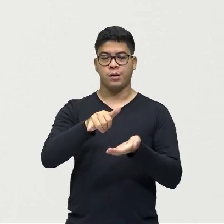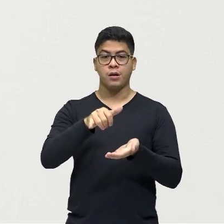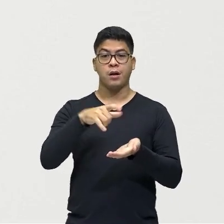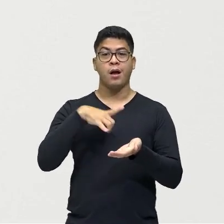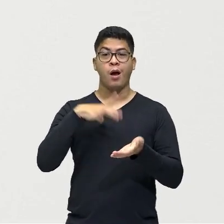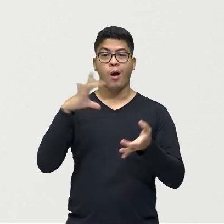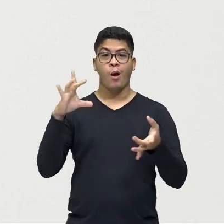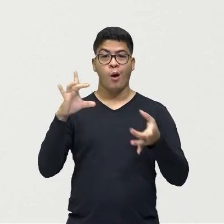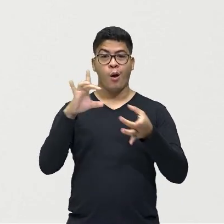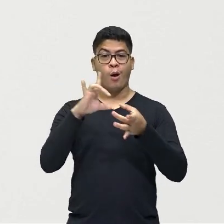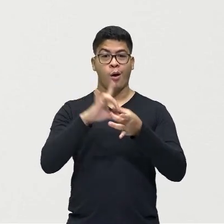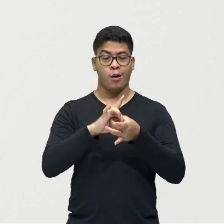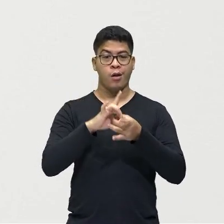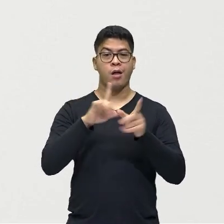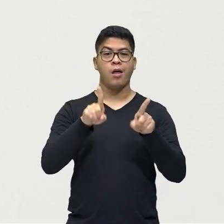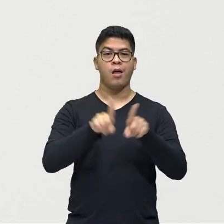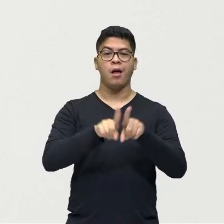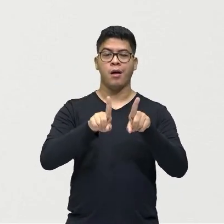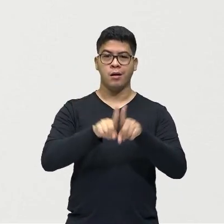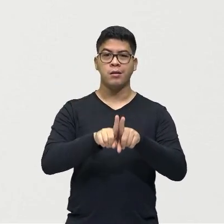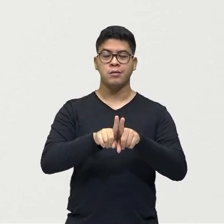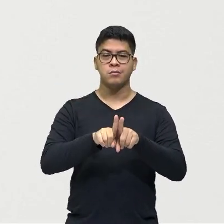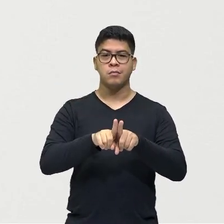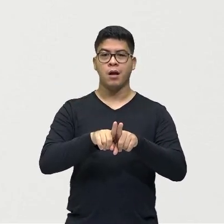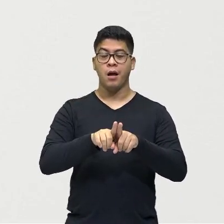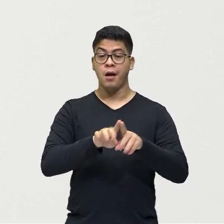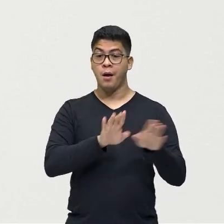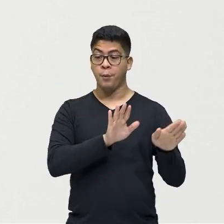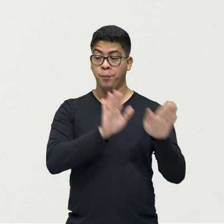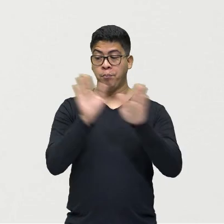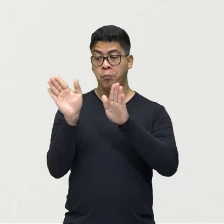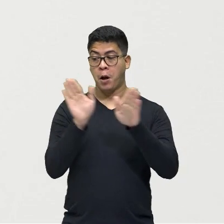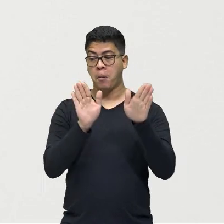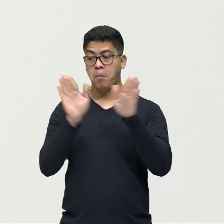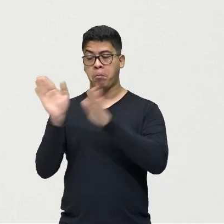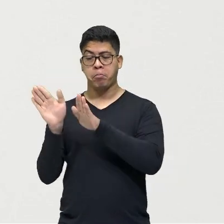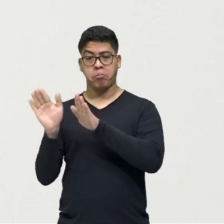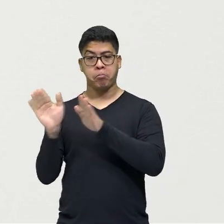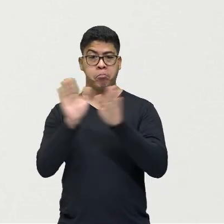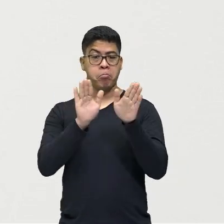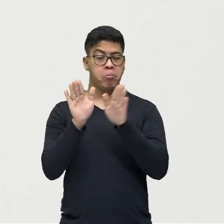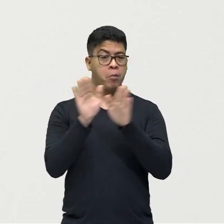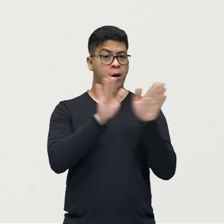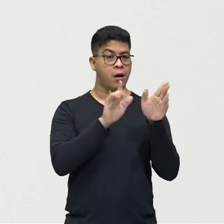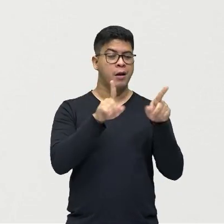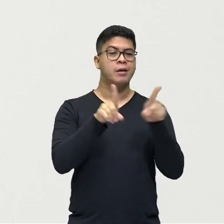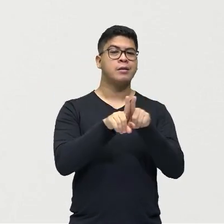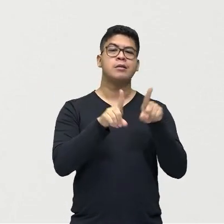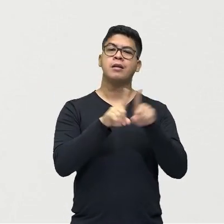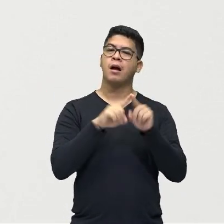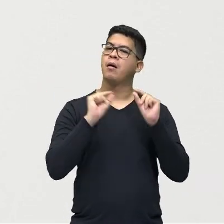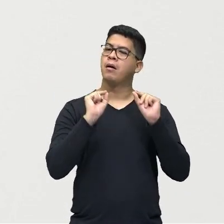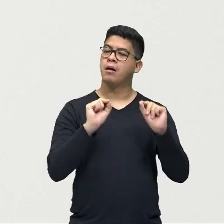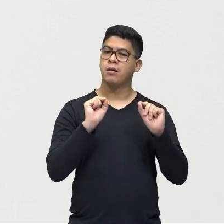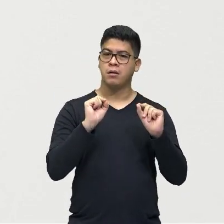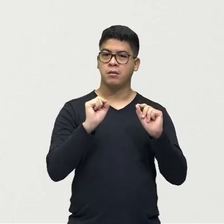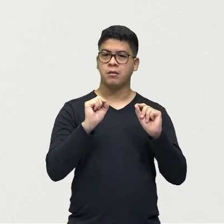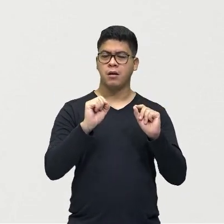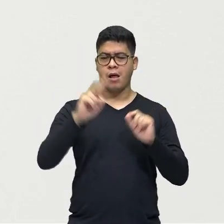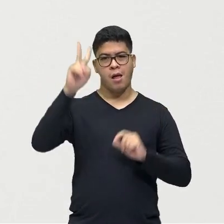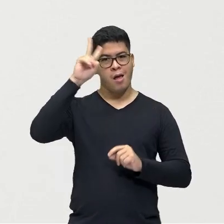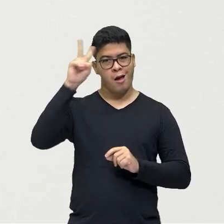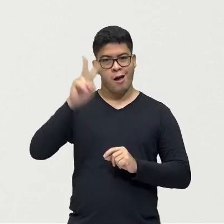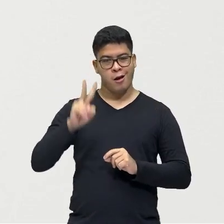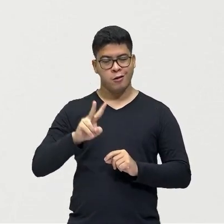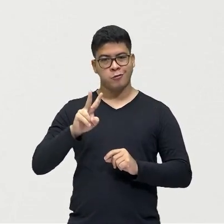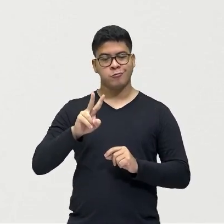movimentos de braços e giros em passos de 2 para lá e 2 para cá. As músicas normalmente descrevem histórias e